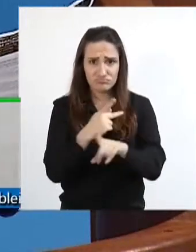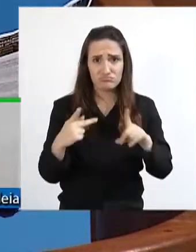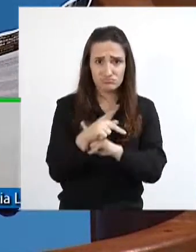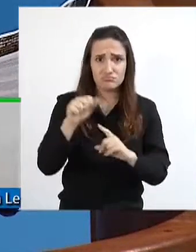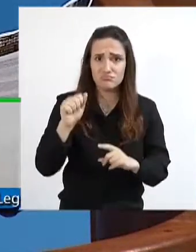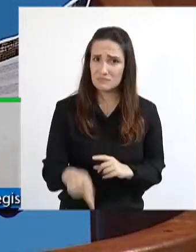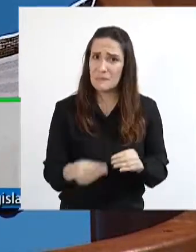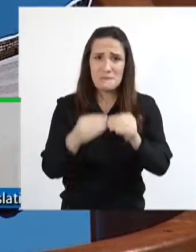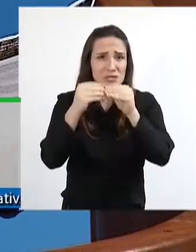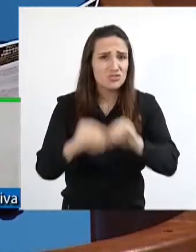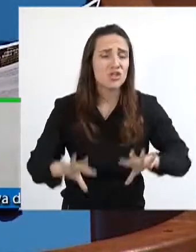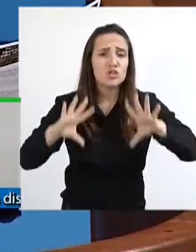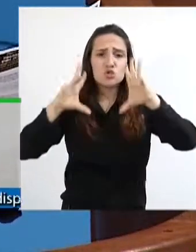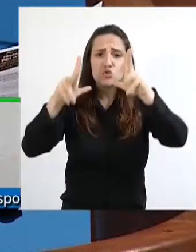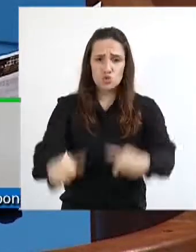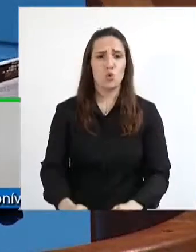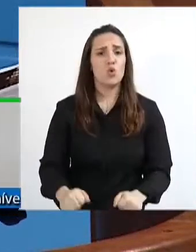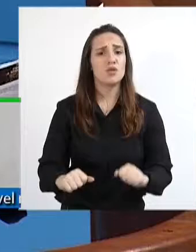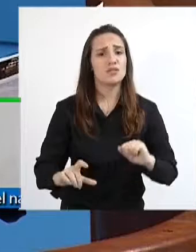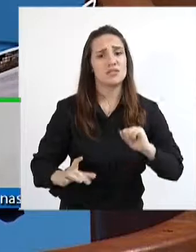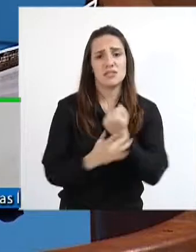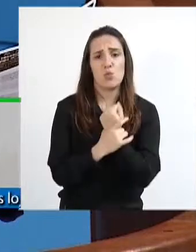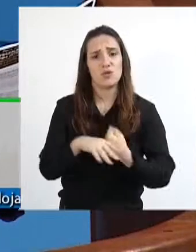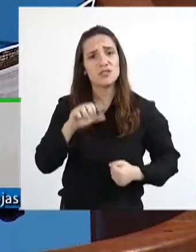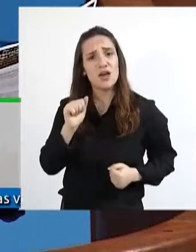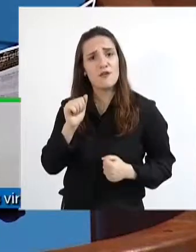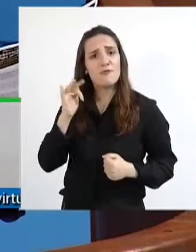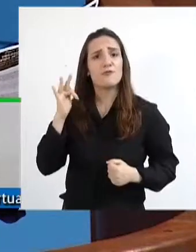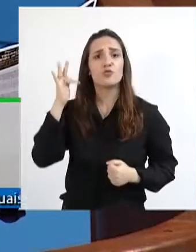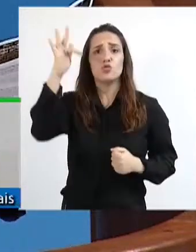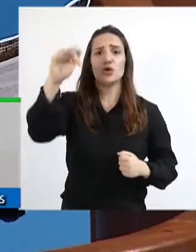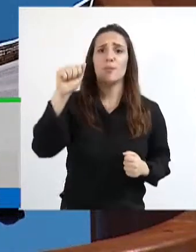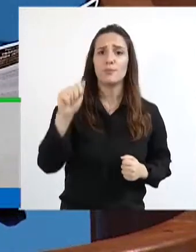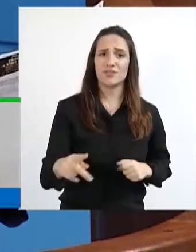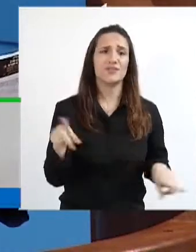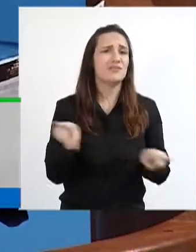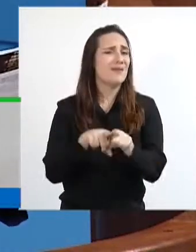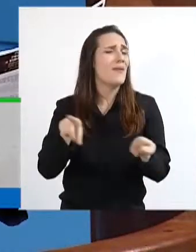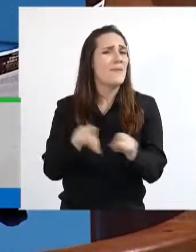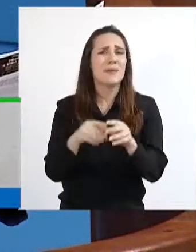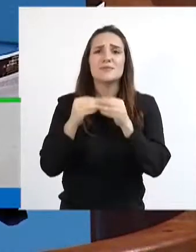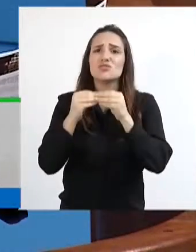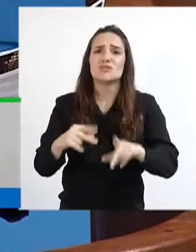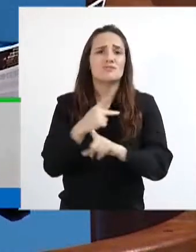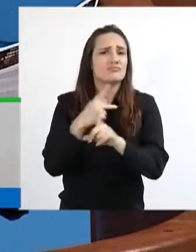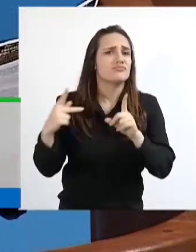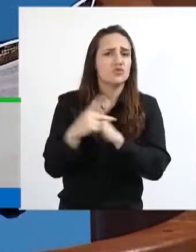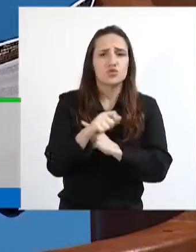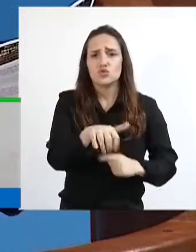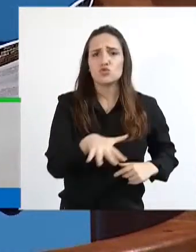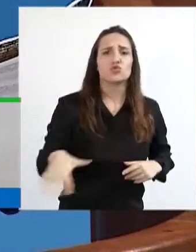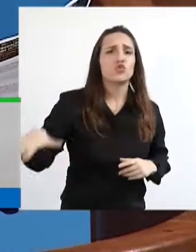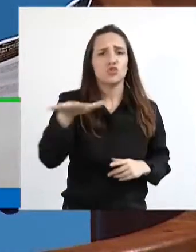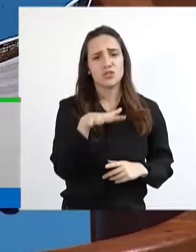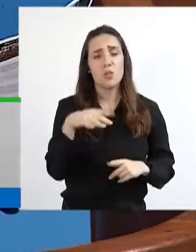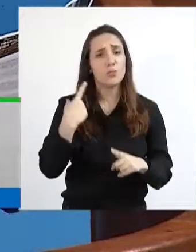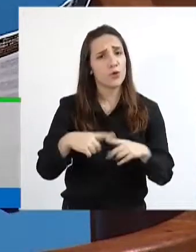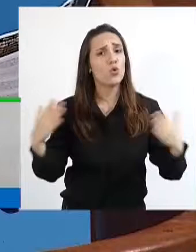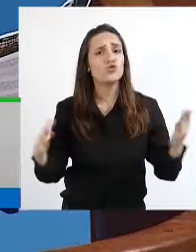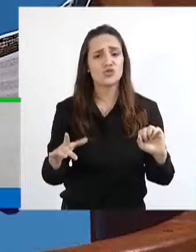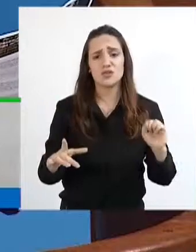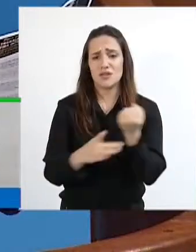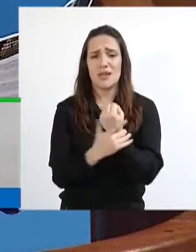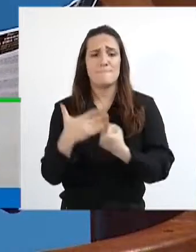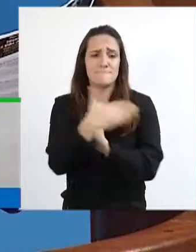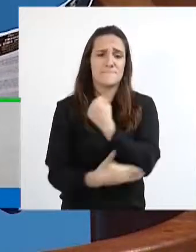sistema de seguridade social brasileiro e inviabilizará a previdência social pública, que atualmente garante um mínimo